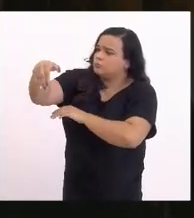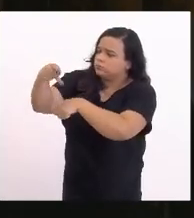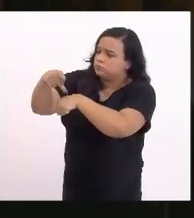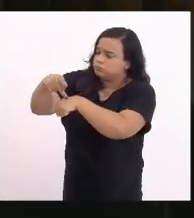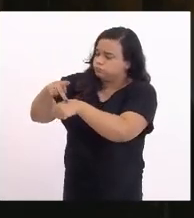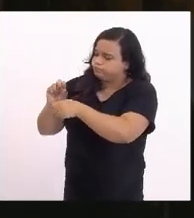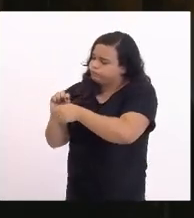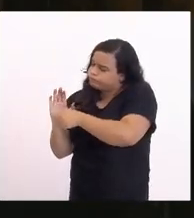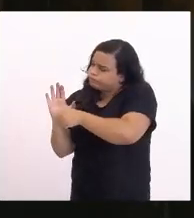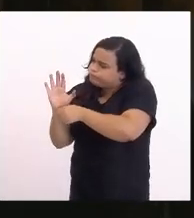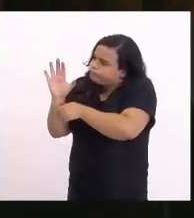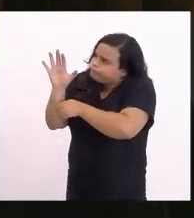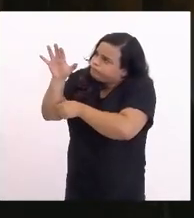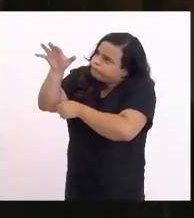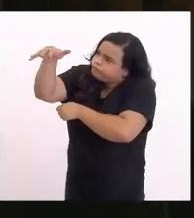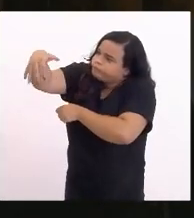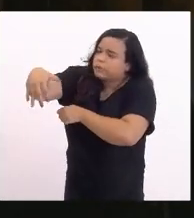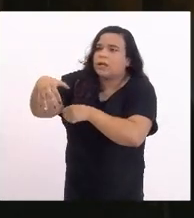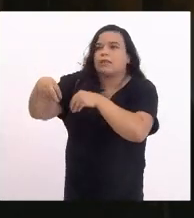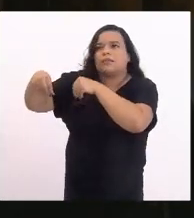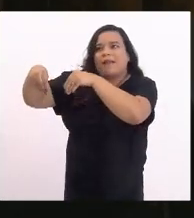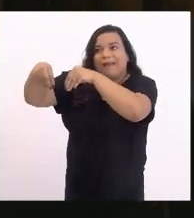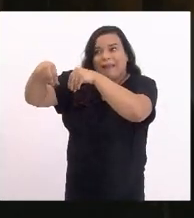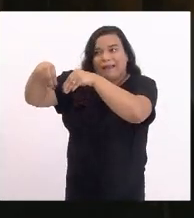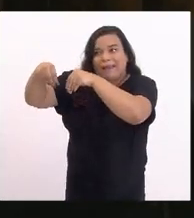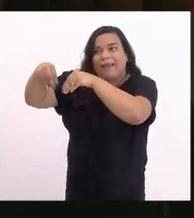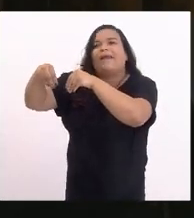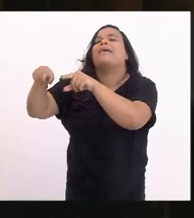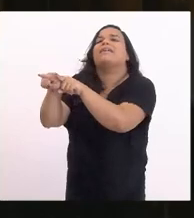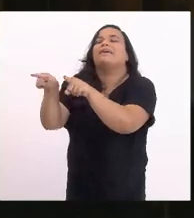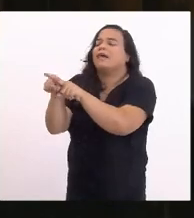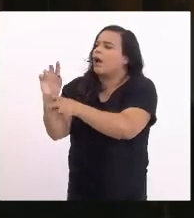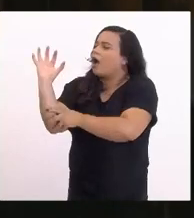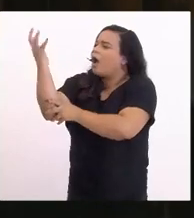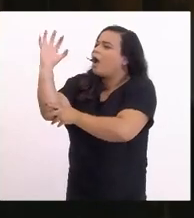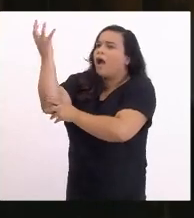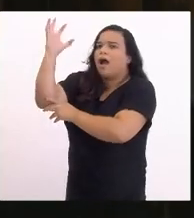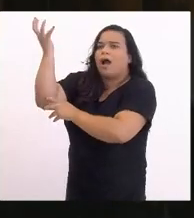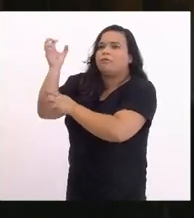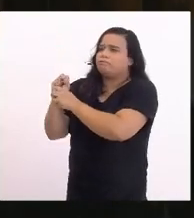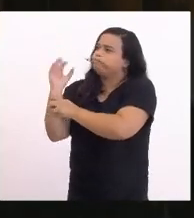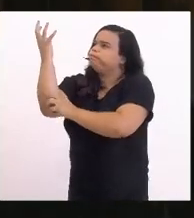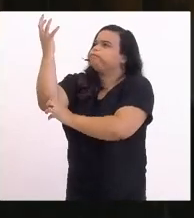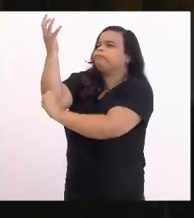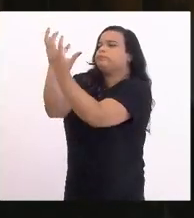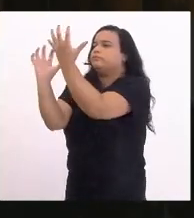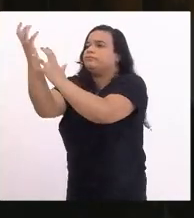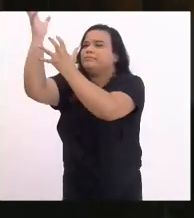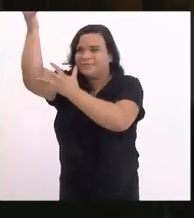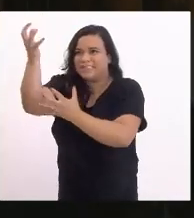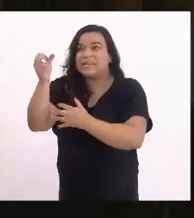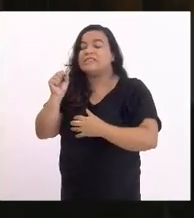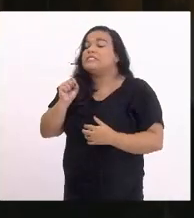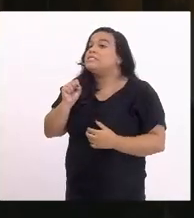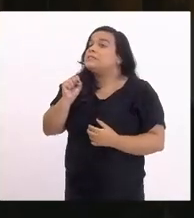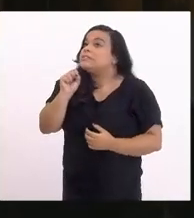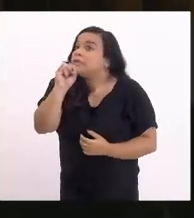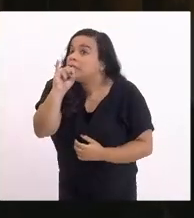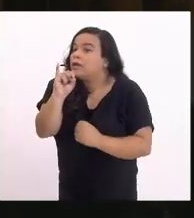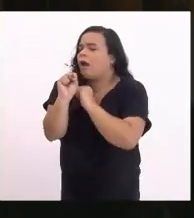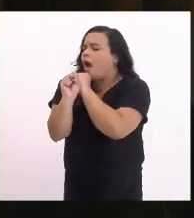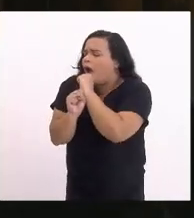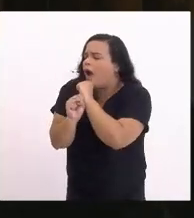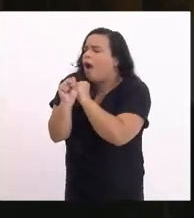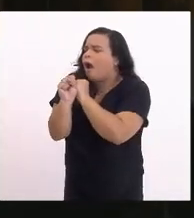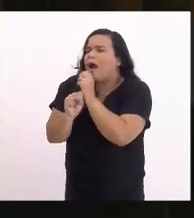construído através dos milênios, presumo eu. Se houver muita água num determinado momento,